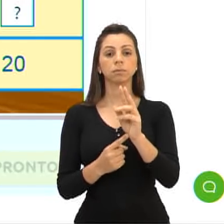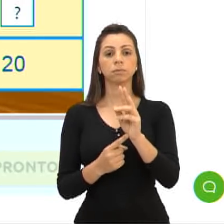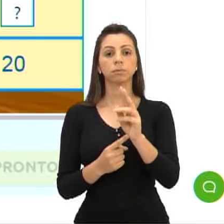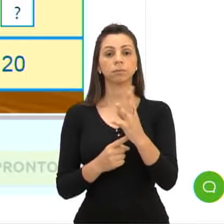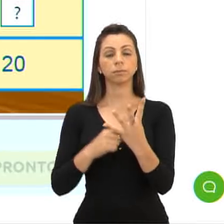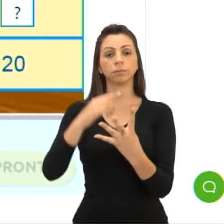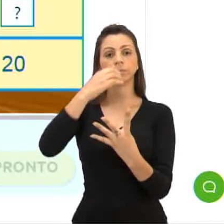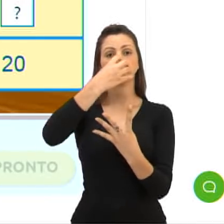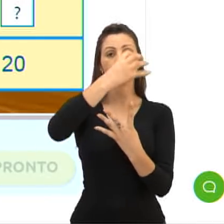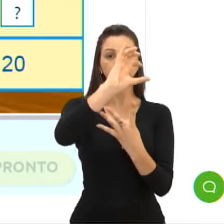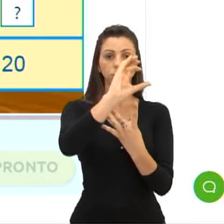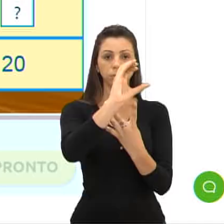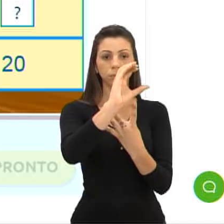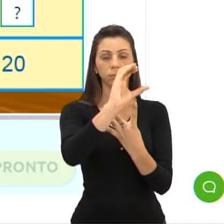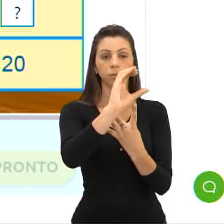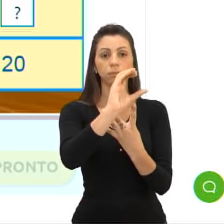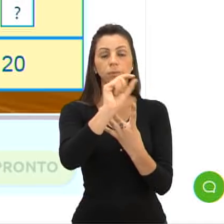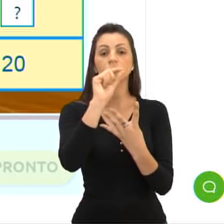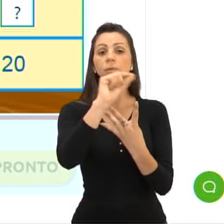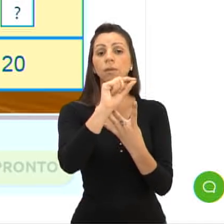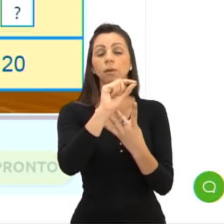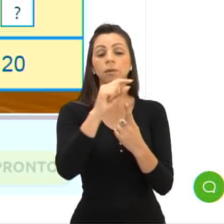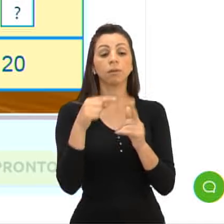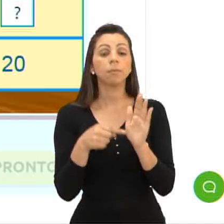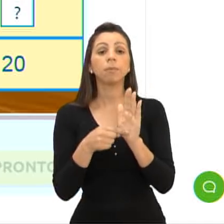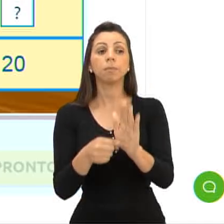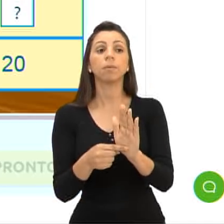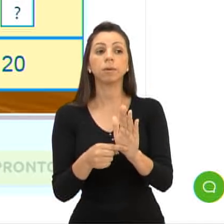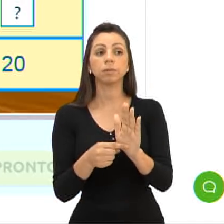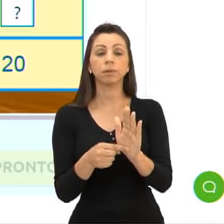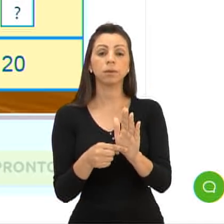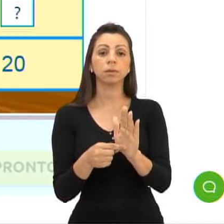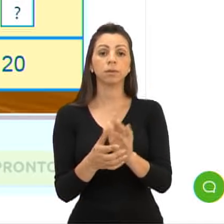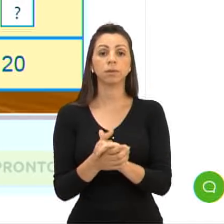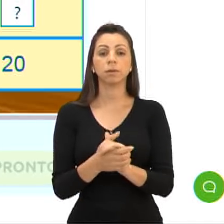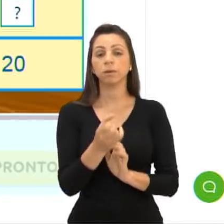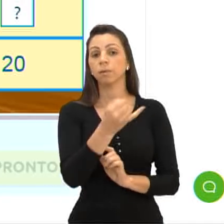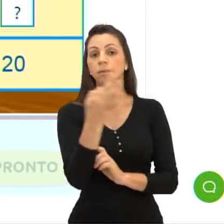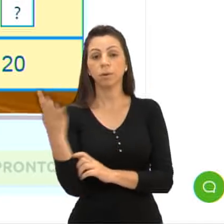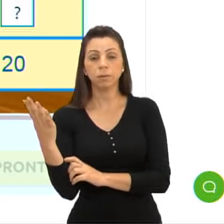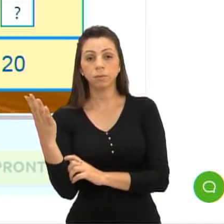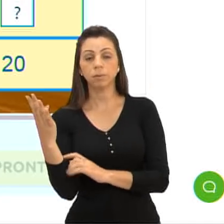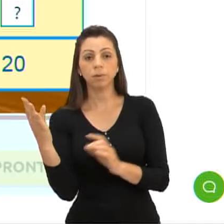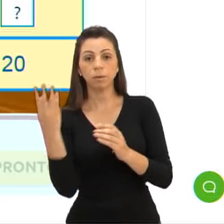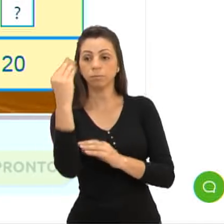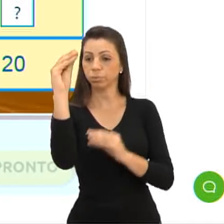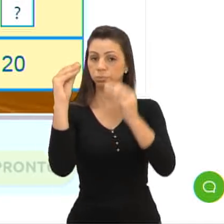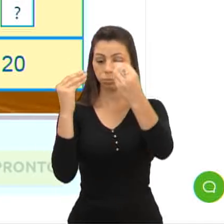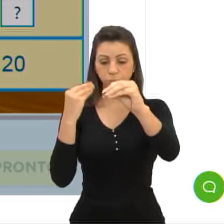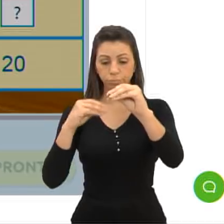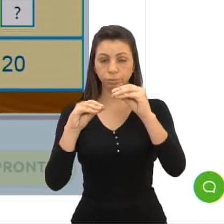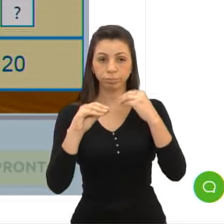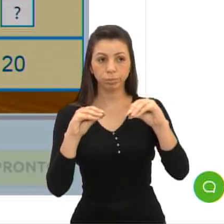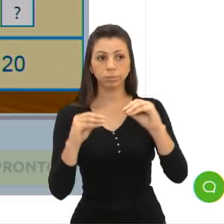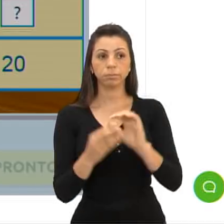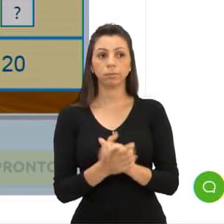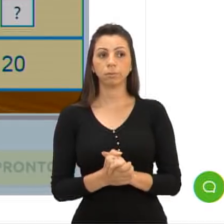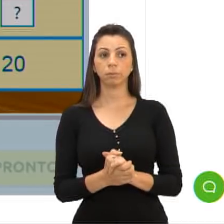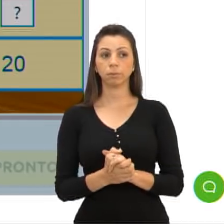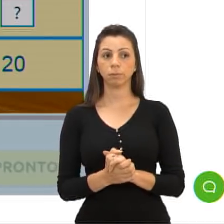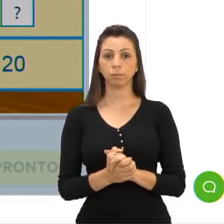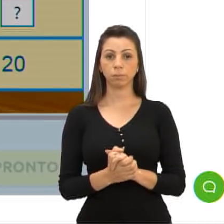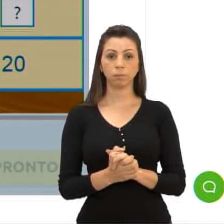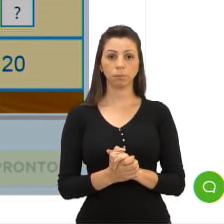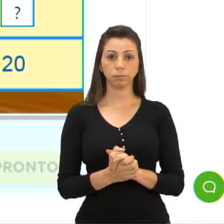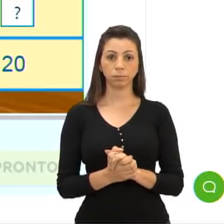das frações, digamos assim, ele já vai mostrar qual foi a quantidade que você preencheu. Se você preencher essa